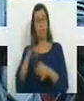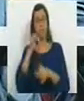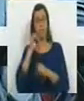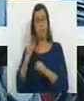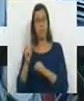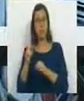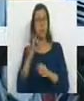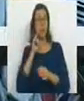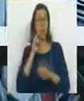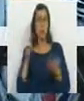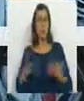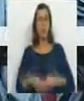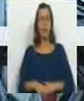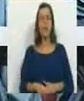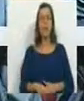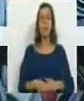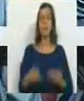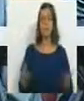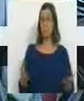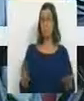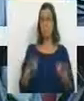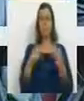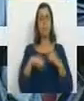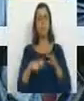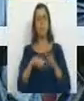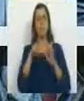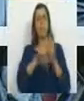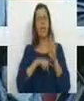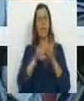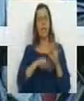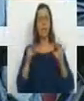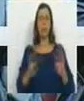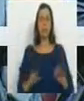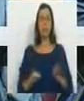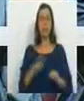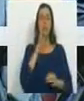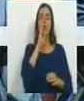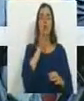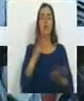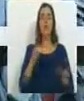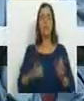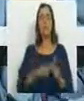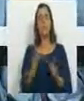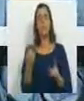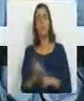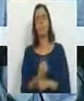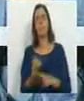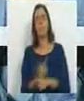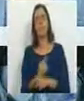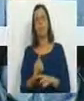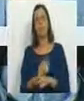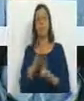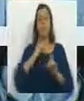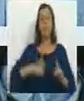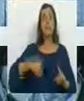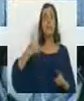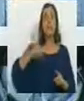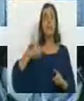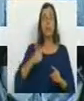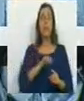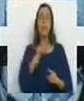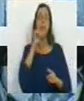segurança. Já relativamente ao relatório propriamente dito, foi dito muita coisa. E a principal é